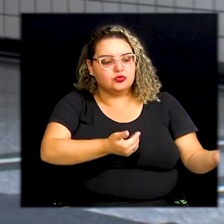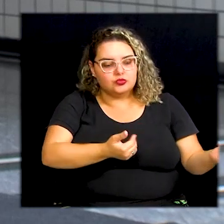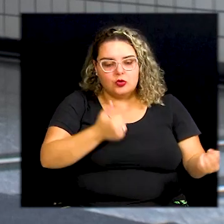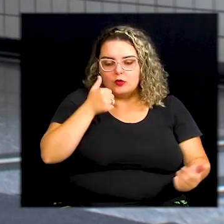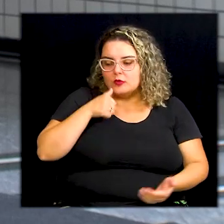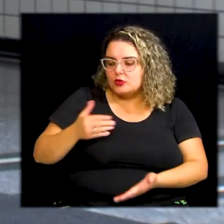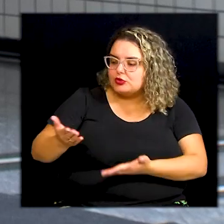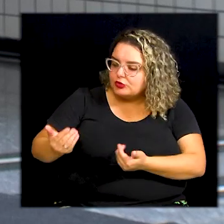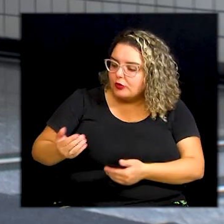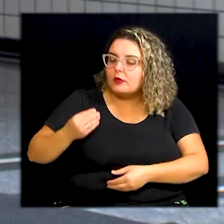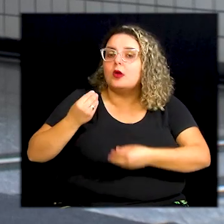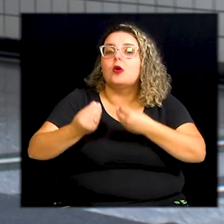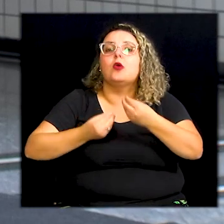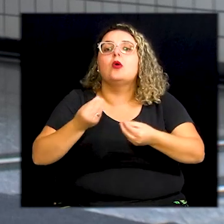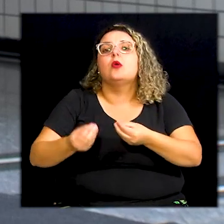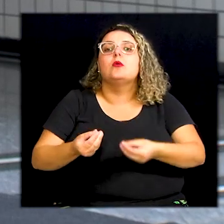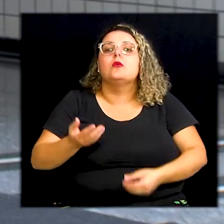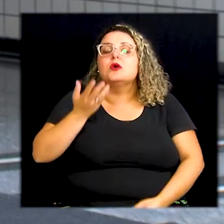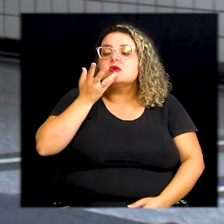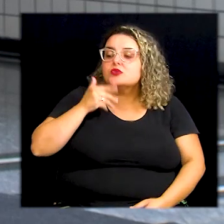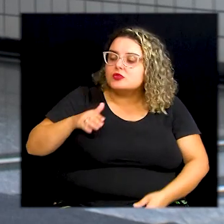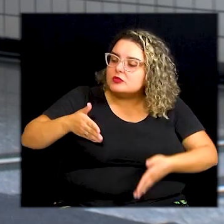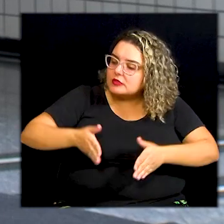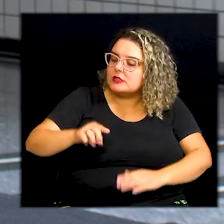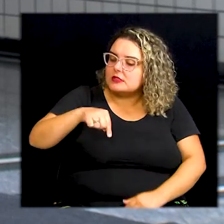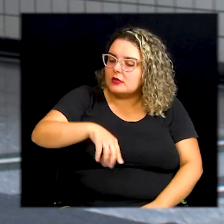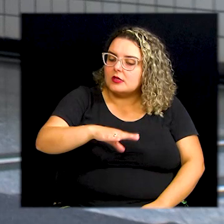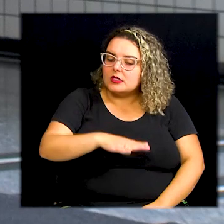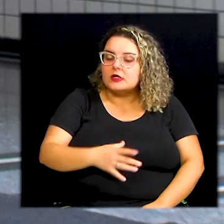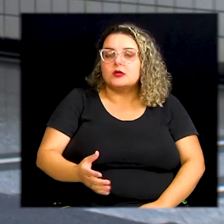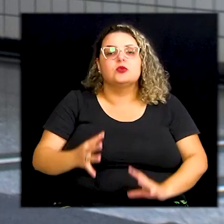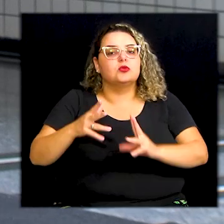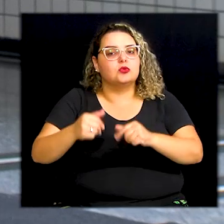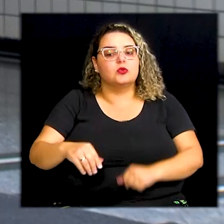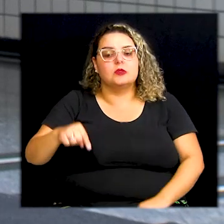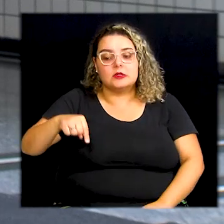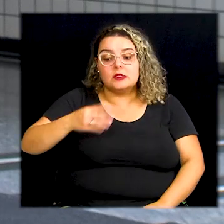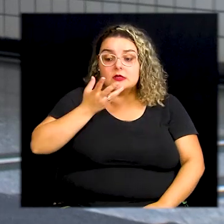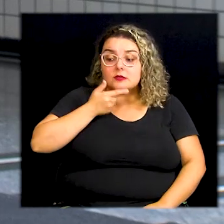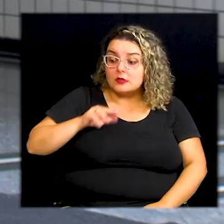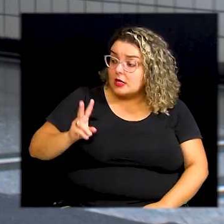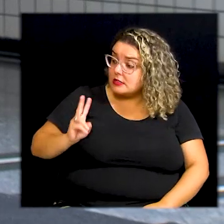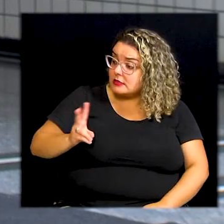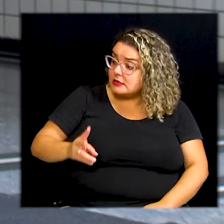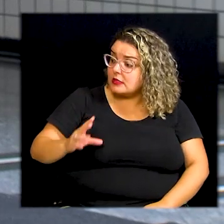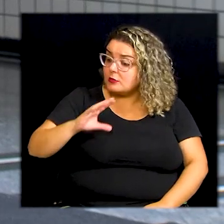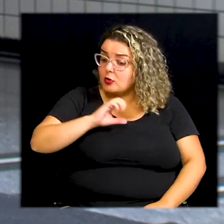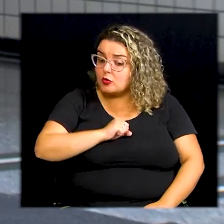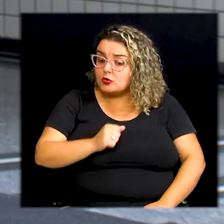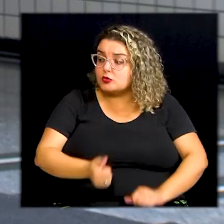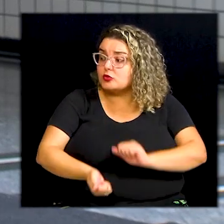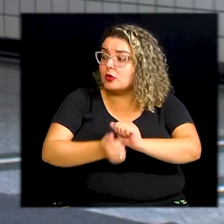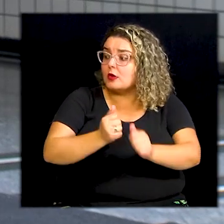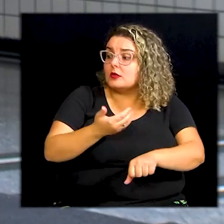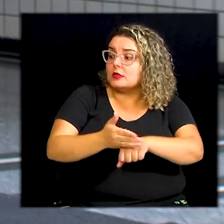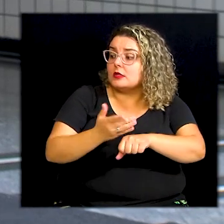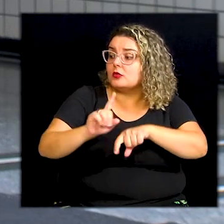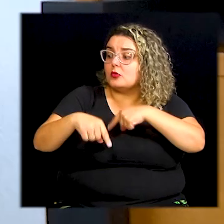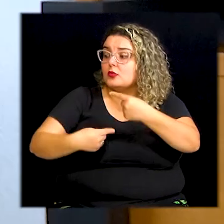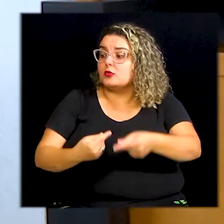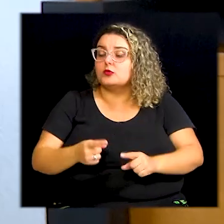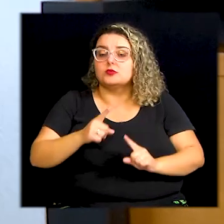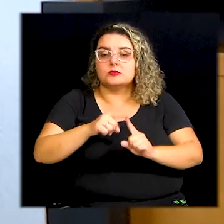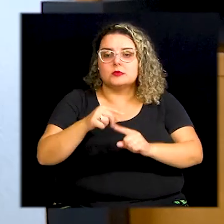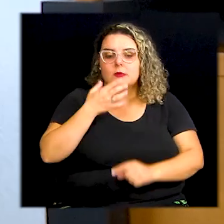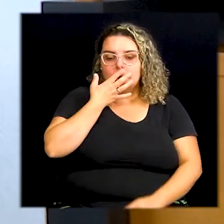como é que foi a sua infância? Você nasceu aqui na cidade de Campinas, passou toda a sua infância aqui, sempre gostou de futebol, praticou outras